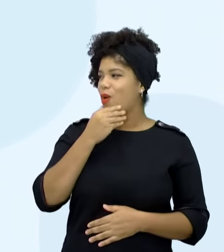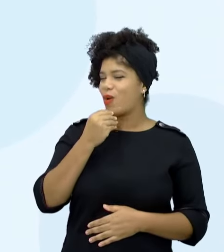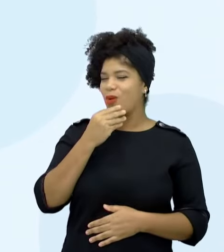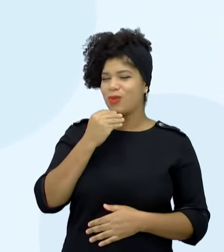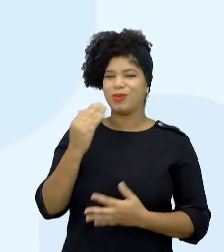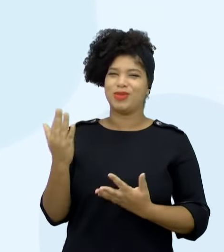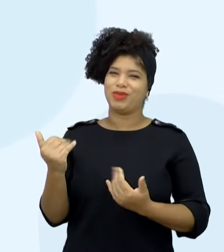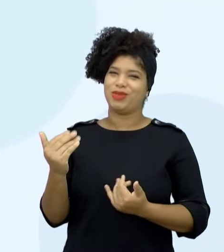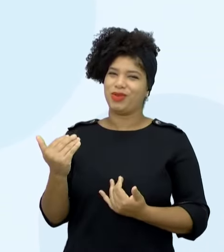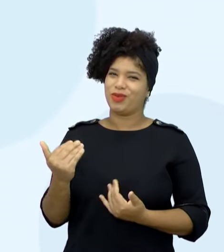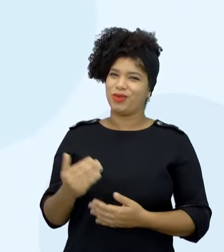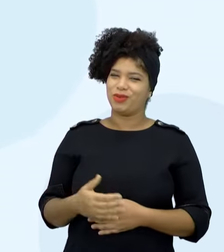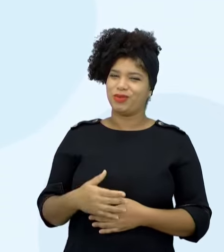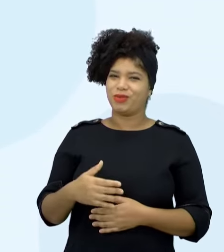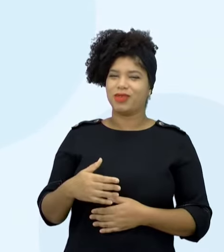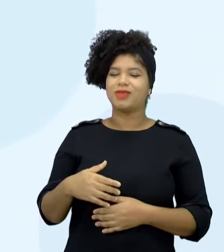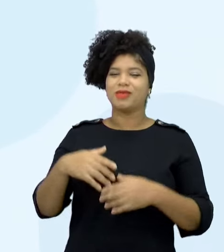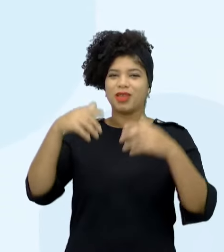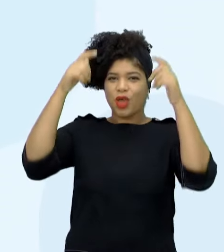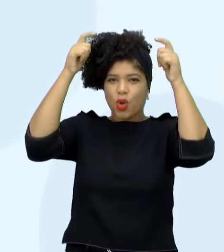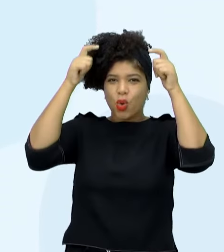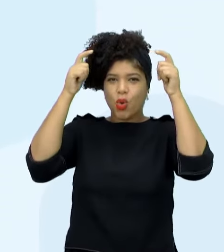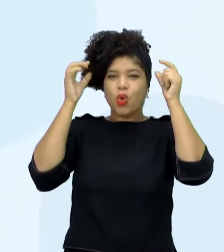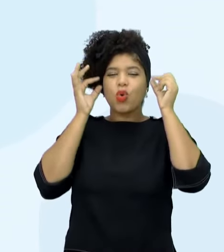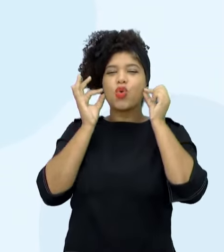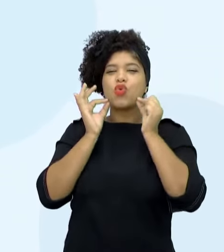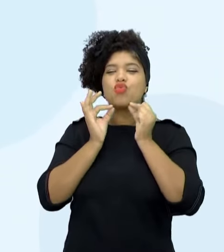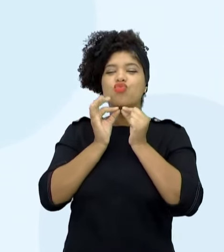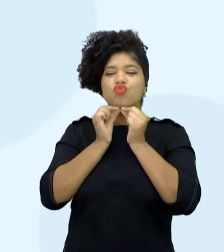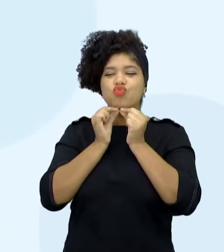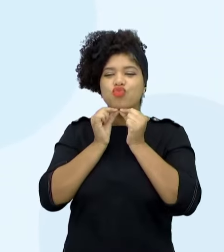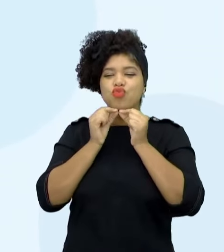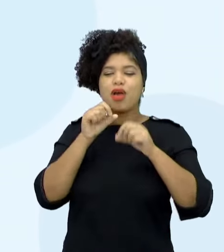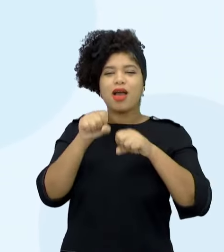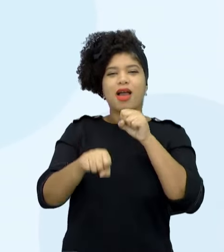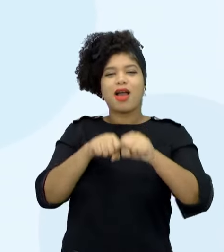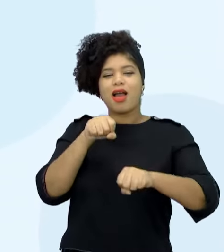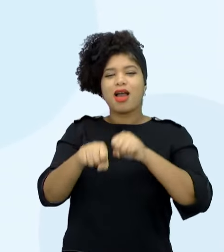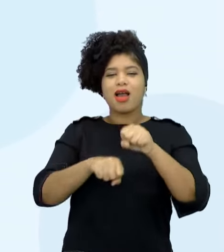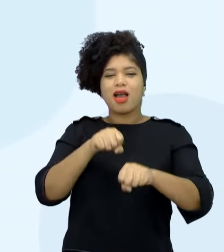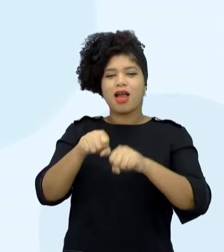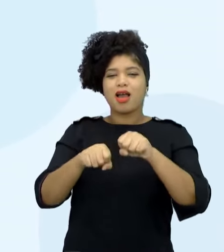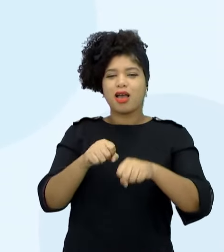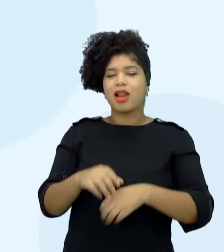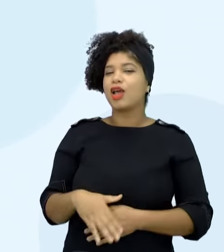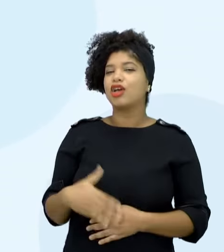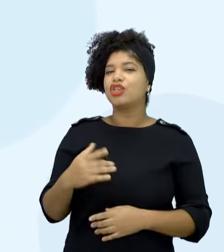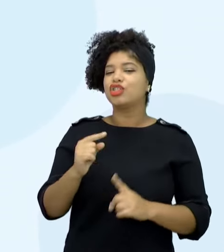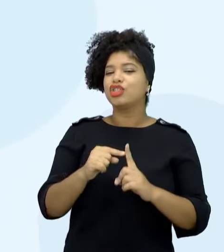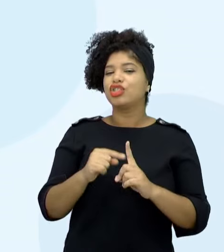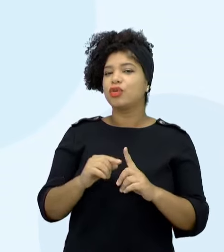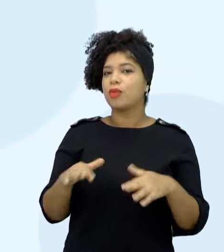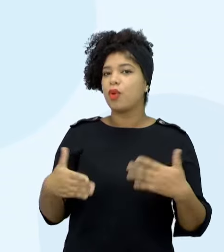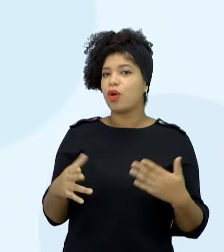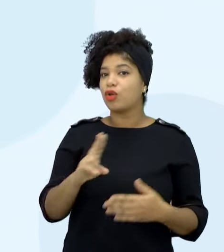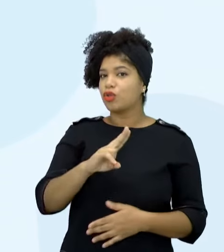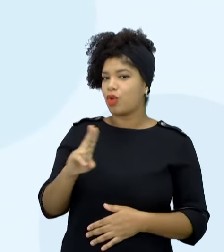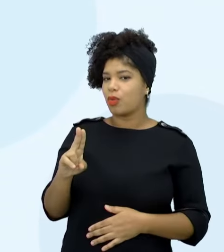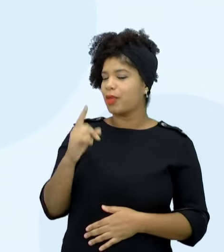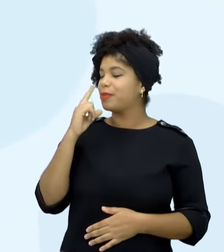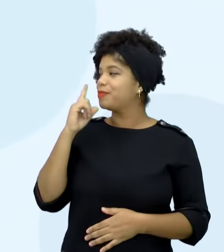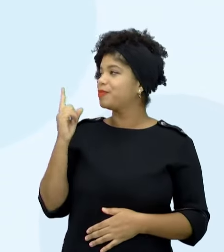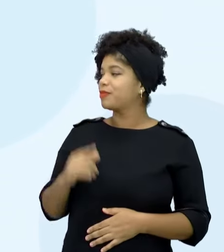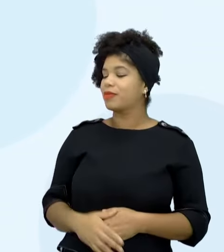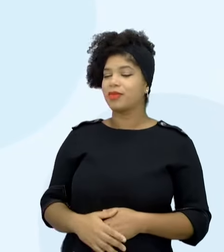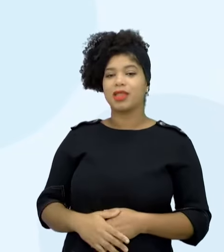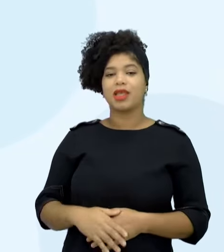ciclista que está pedalando, é que tipo? Energia cinética.